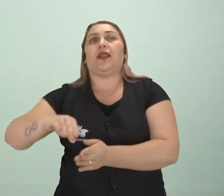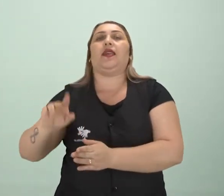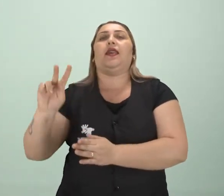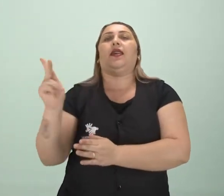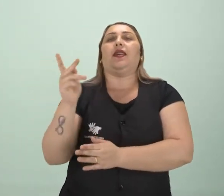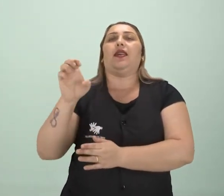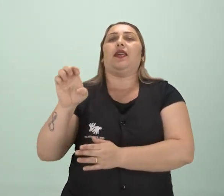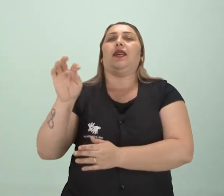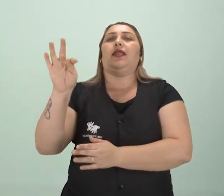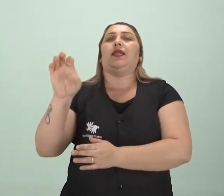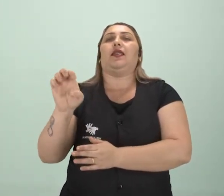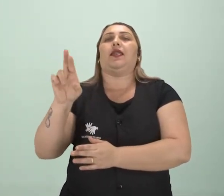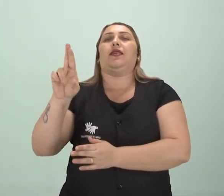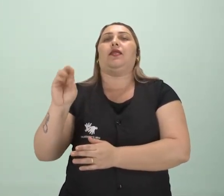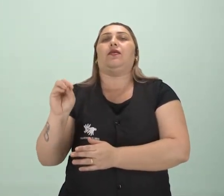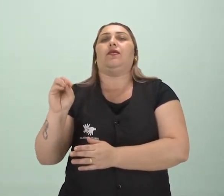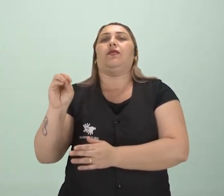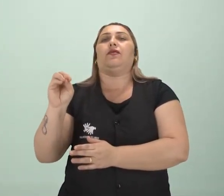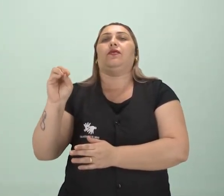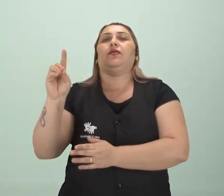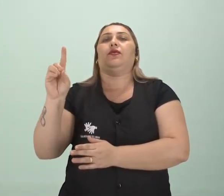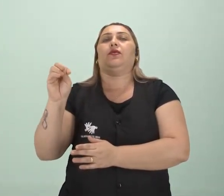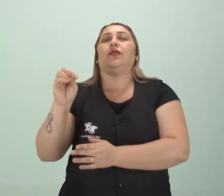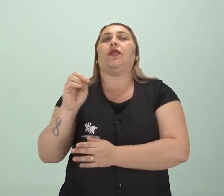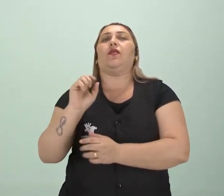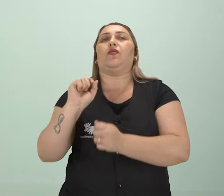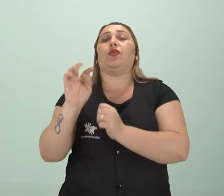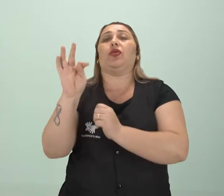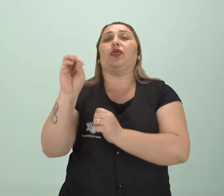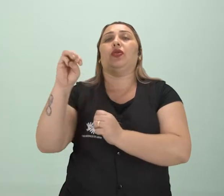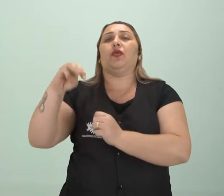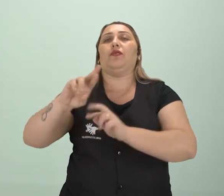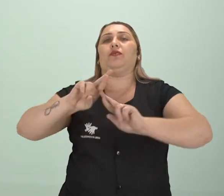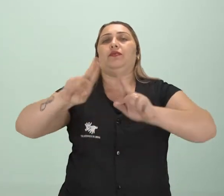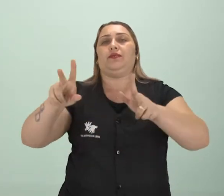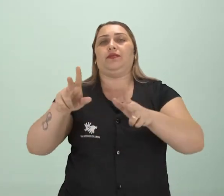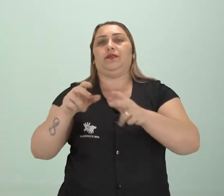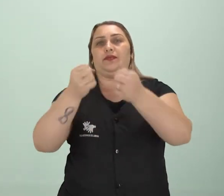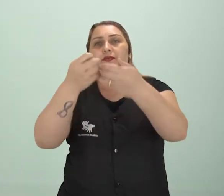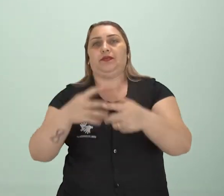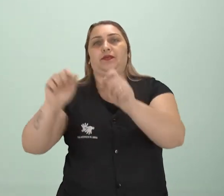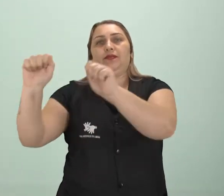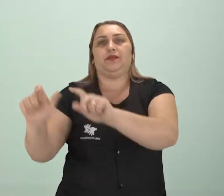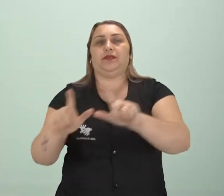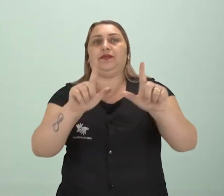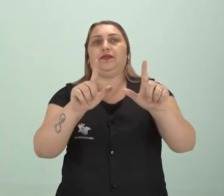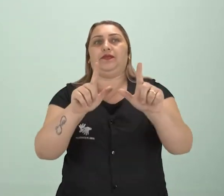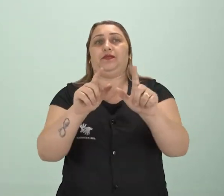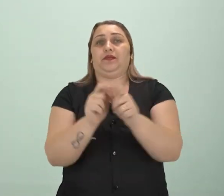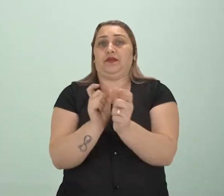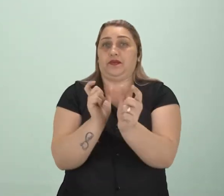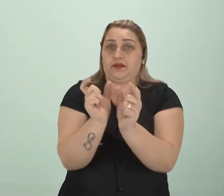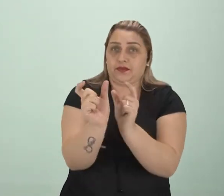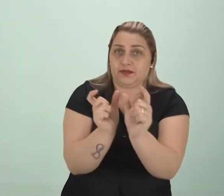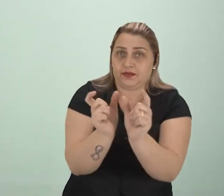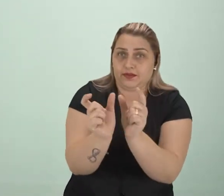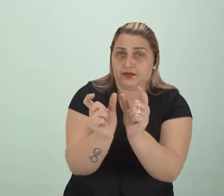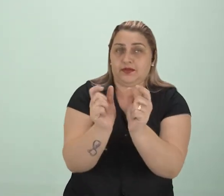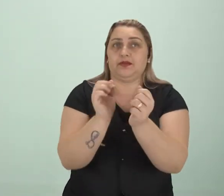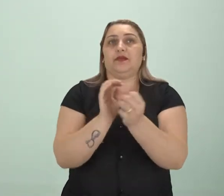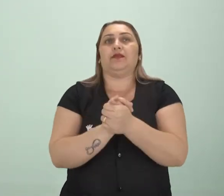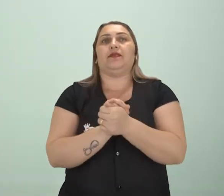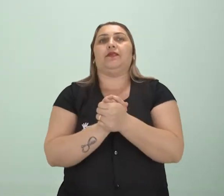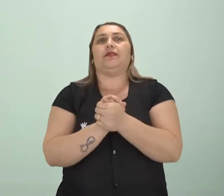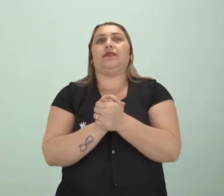heterotônicas, ou seja, palavras que têm o tom diferente. Diz o seguinte no slide. São palavras que